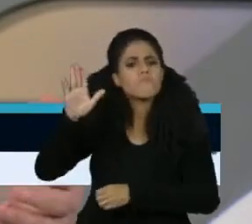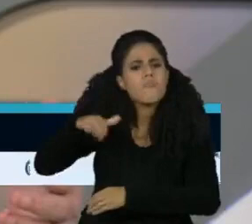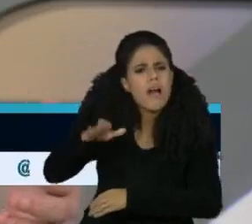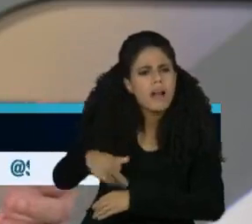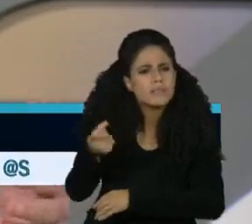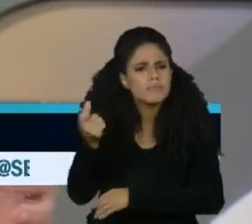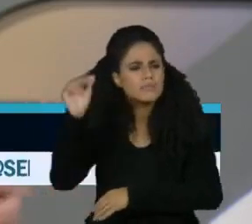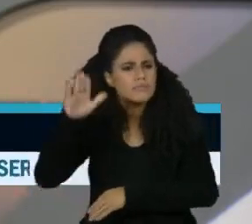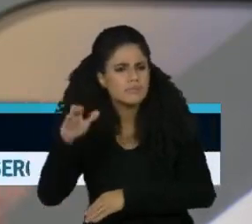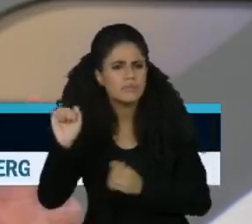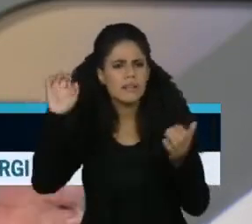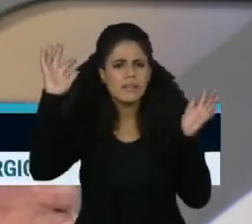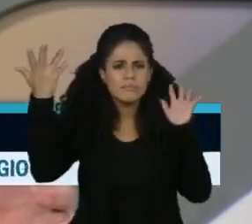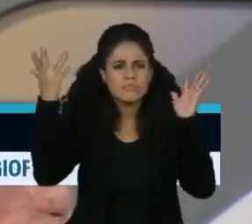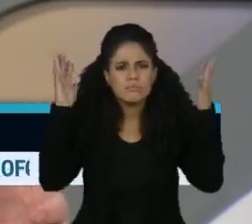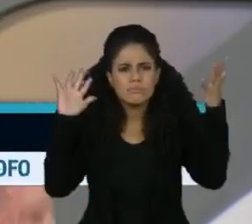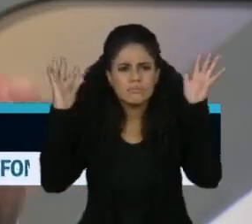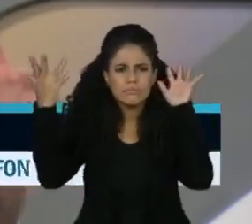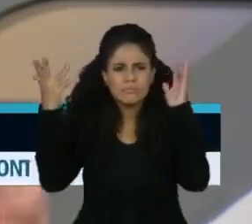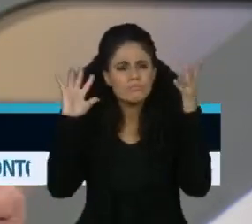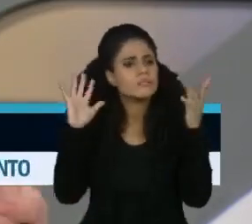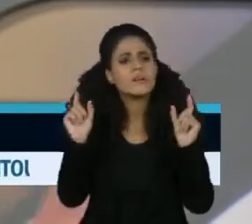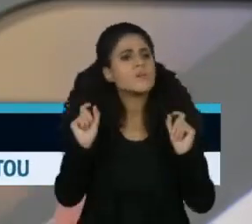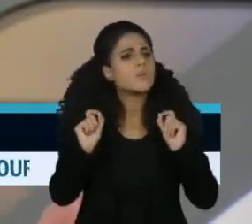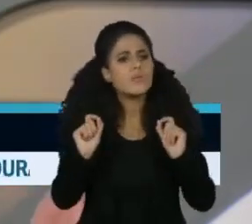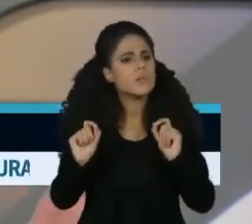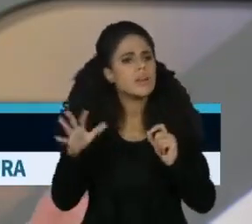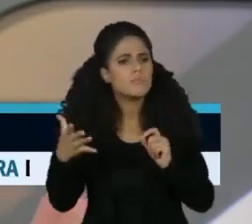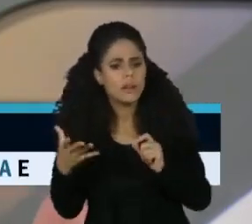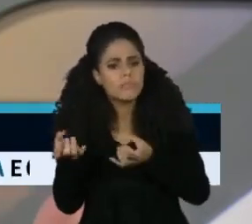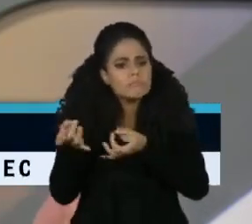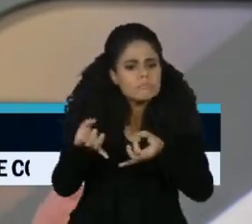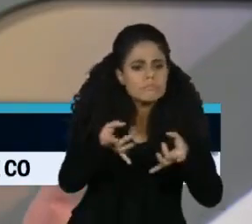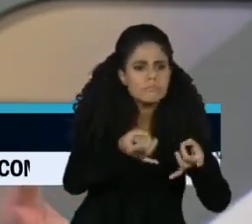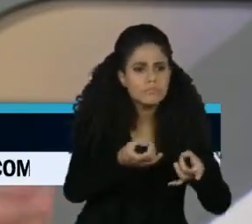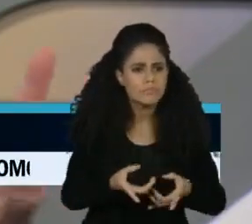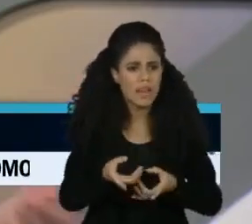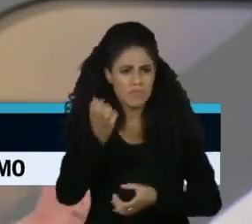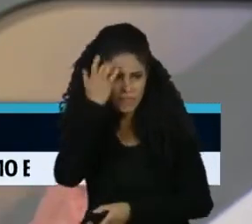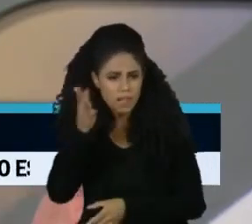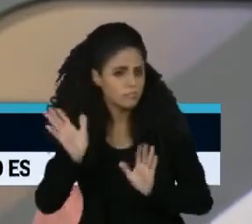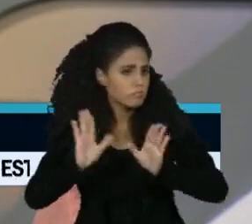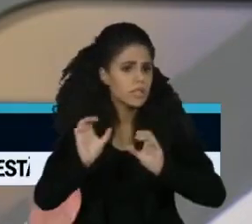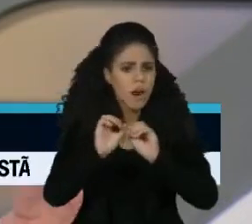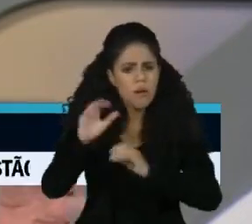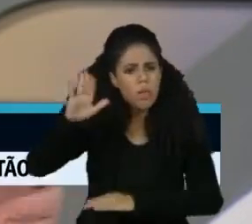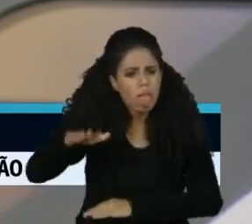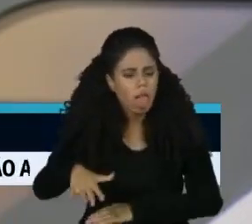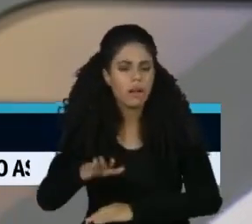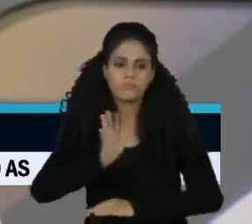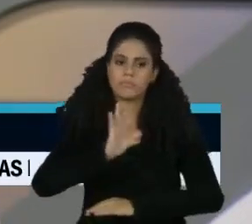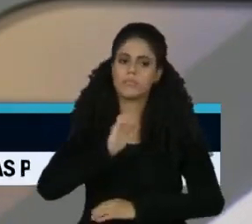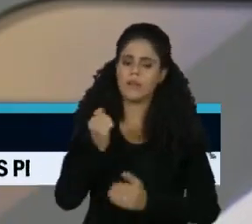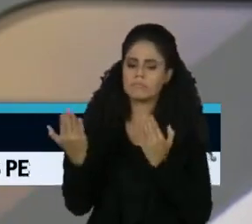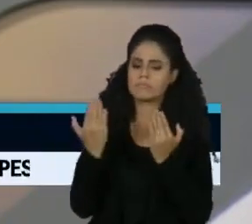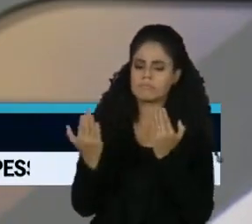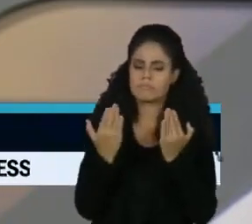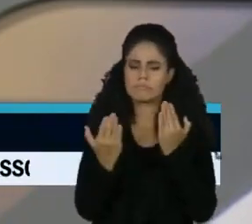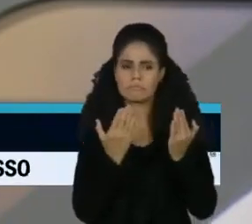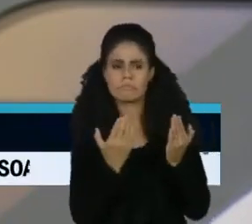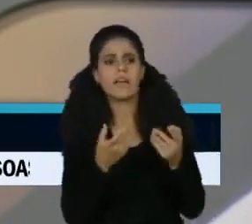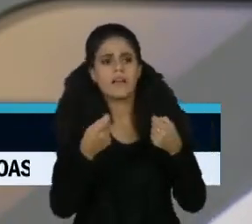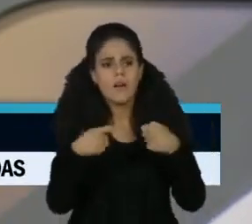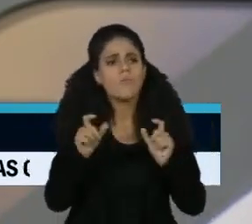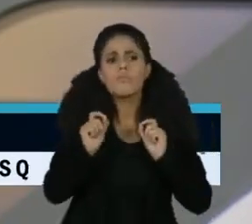complicado para a mudança do clima, por razão óbvia, a gente tem que abrir mão do combustível fóssil. Se ele é muito barato, essa substituição fica